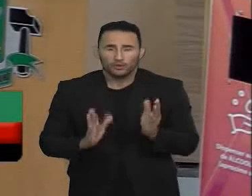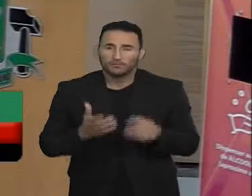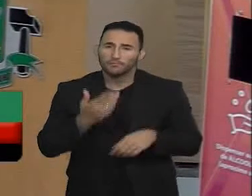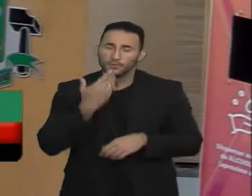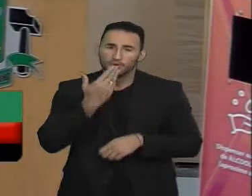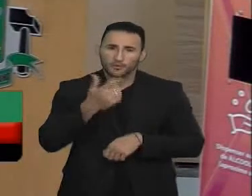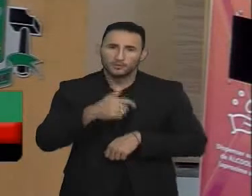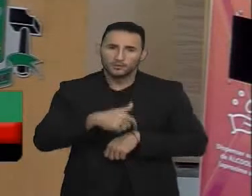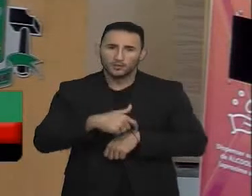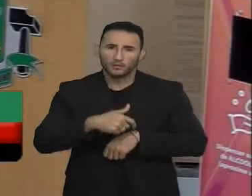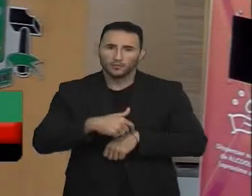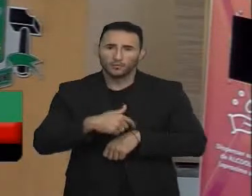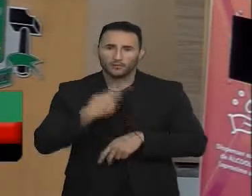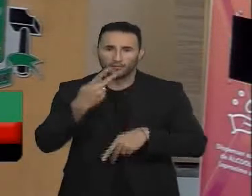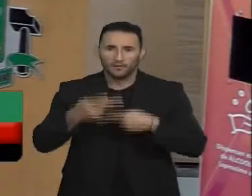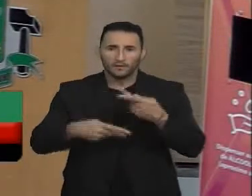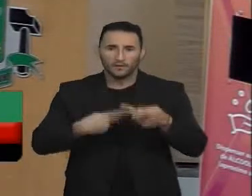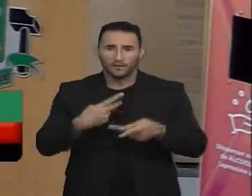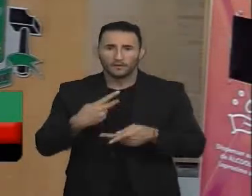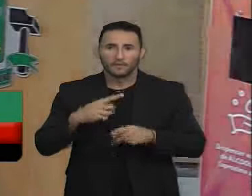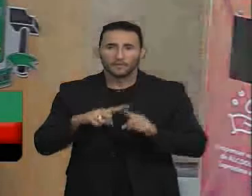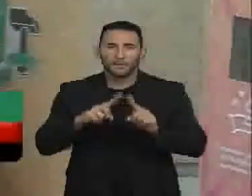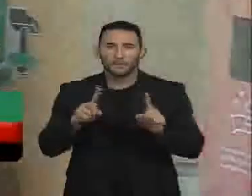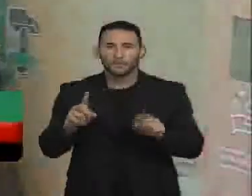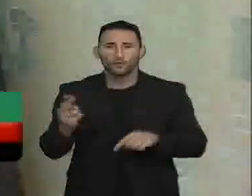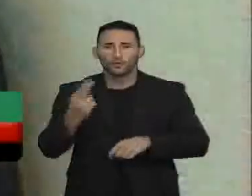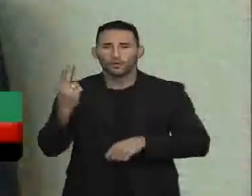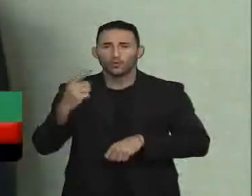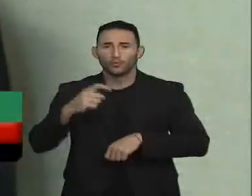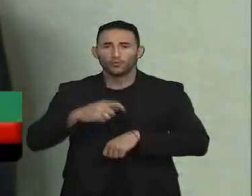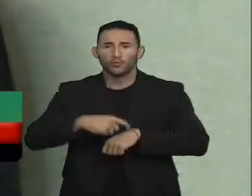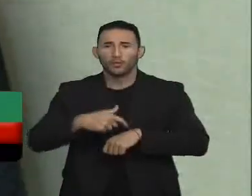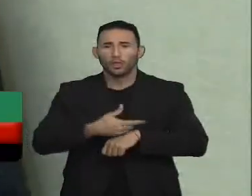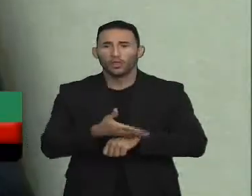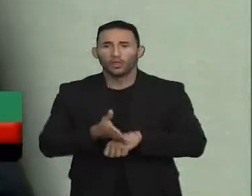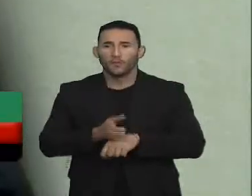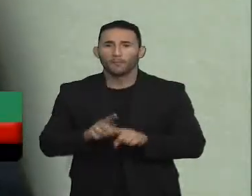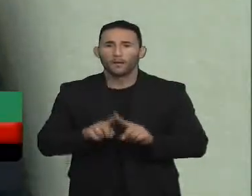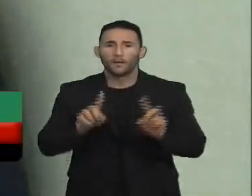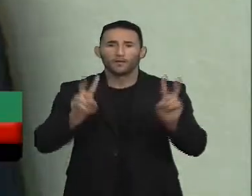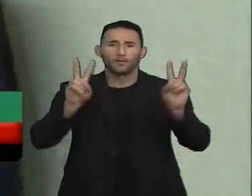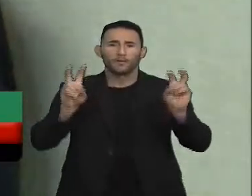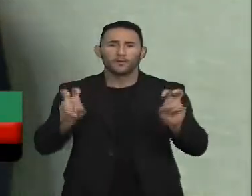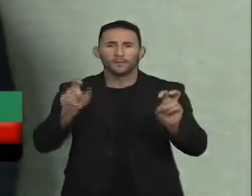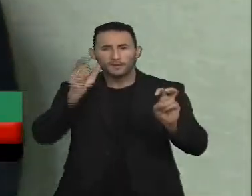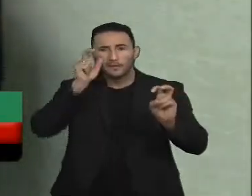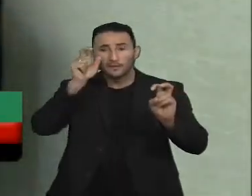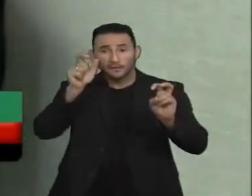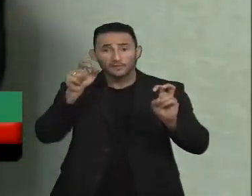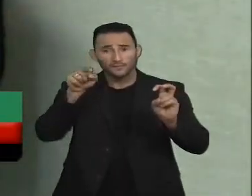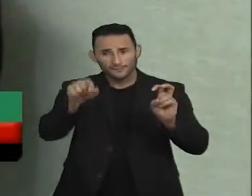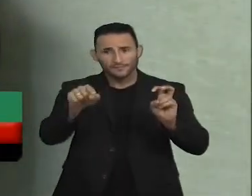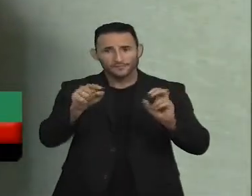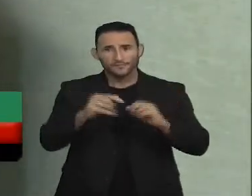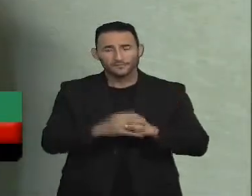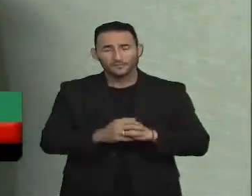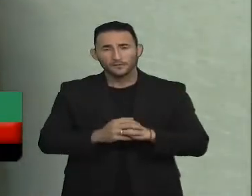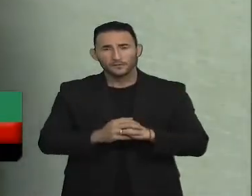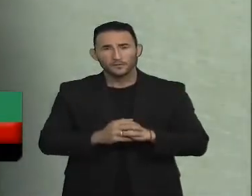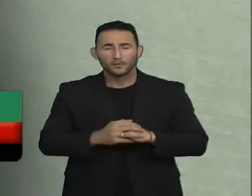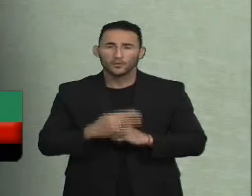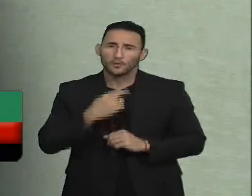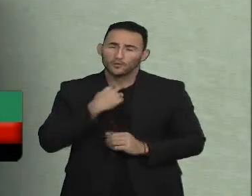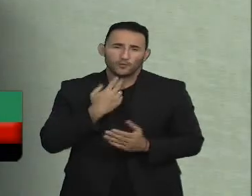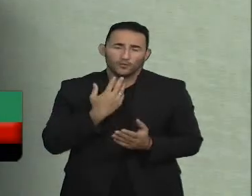para falar e não conseguimos por causa do horário avançado, senhor presidente, mas é um tema de muito interesse de Vossa Excelência também e que a gente não